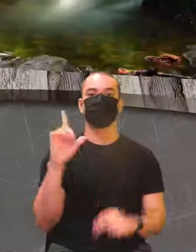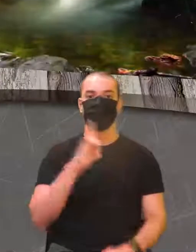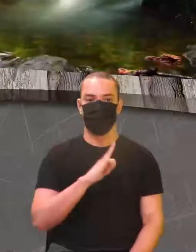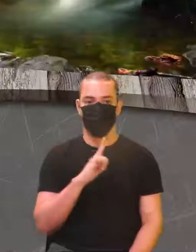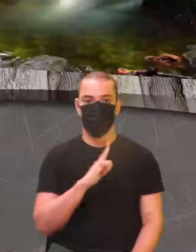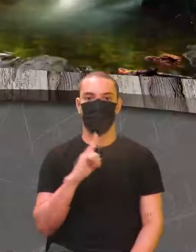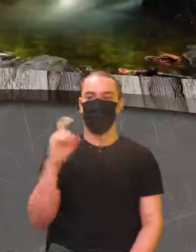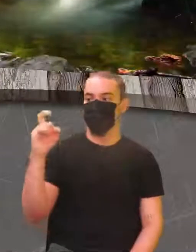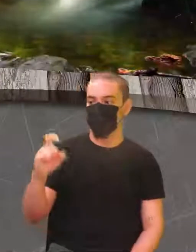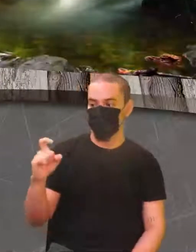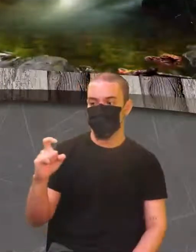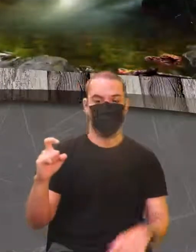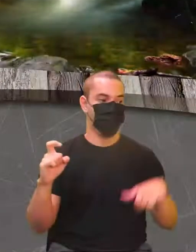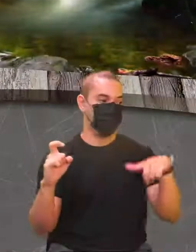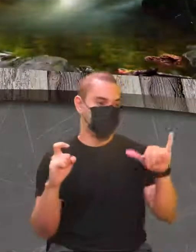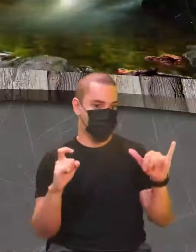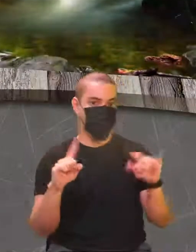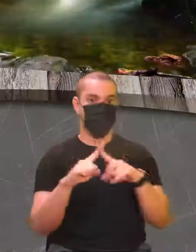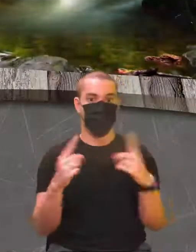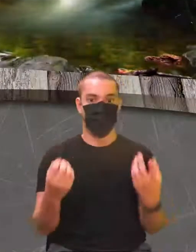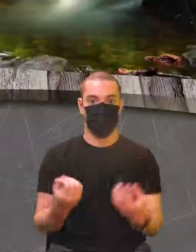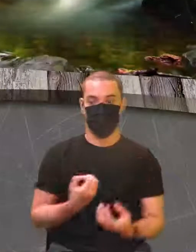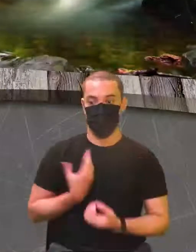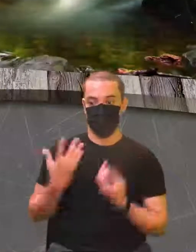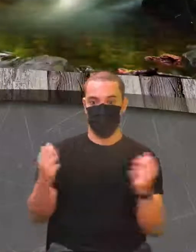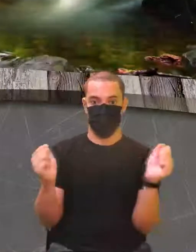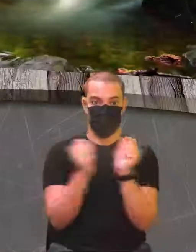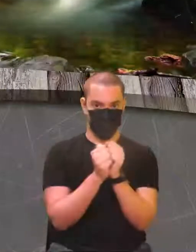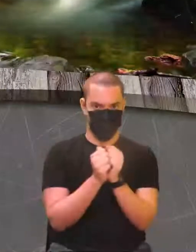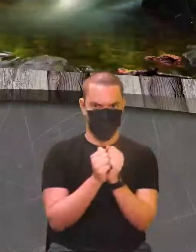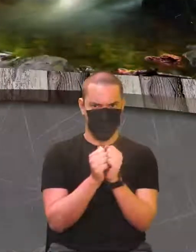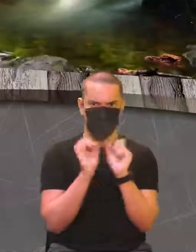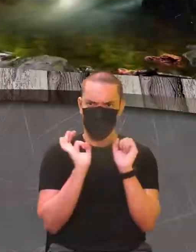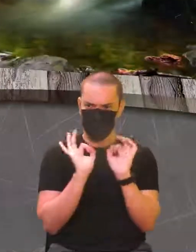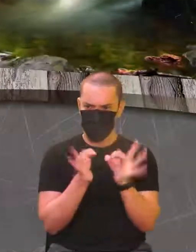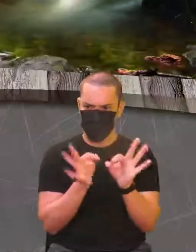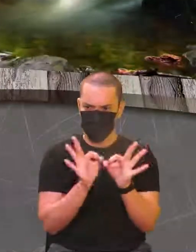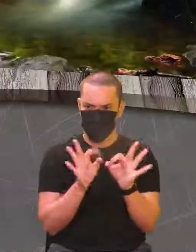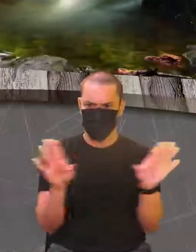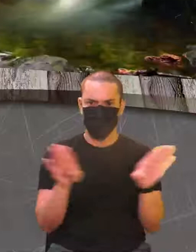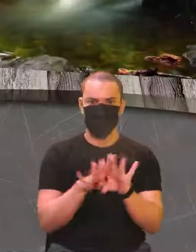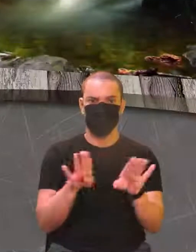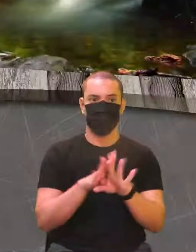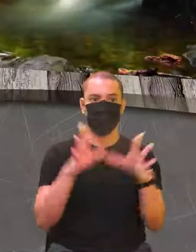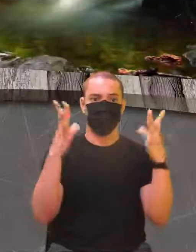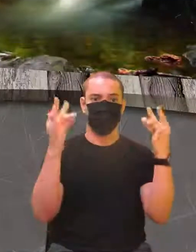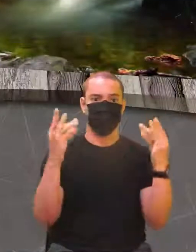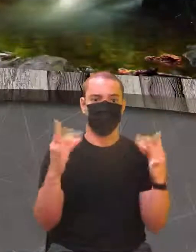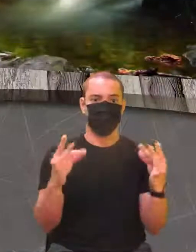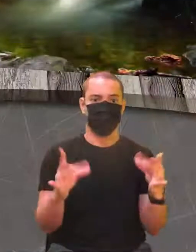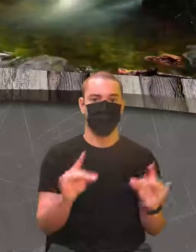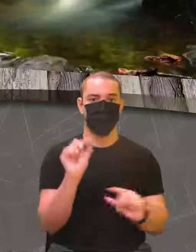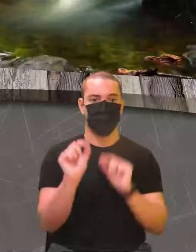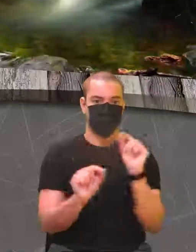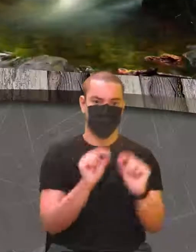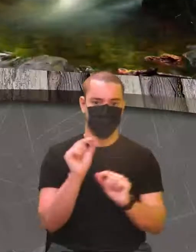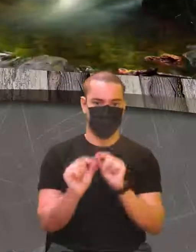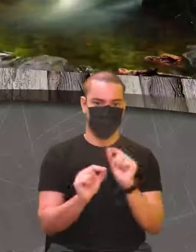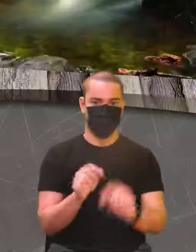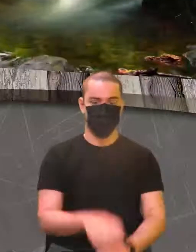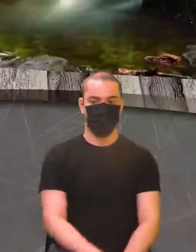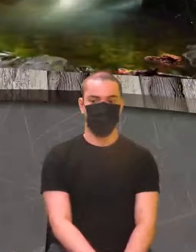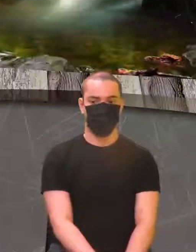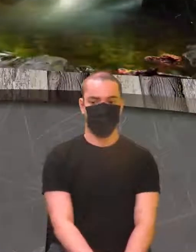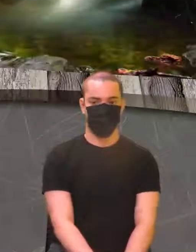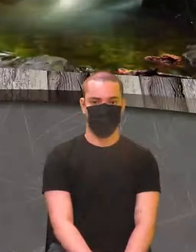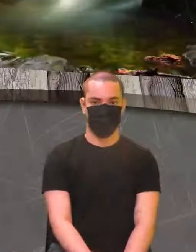XY, ele produz esses dois tipos de gameta. Então, ele tem XX. Certinho? E detalhe, o X, né, o prof, como a